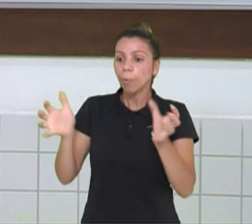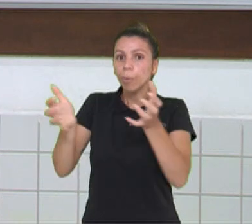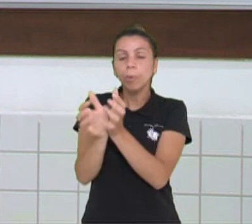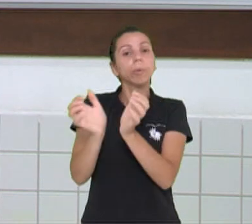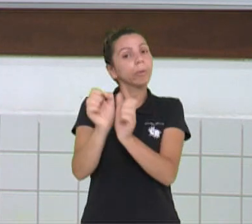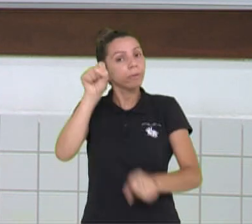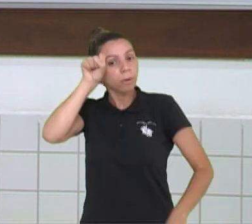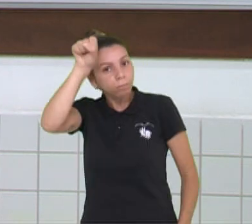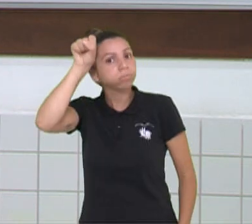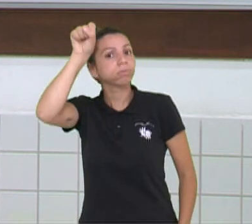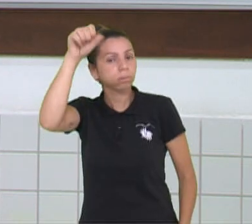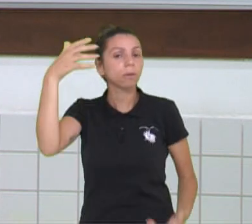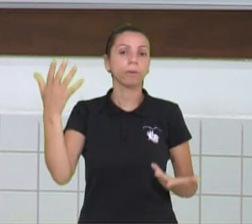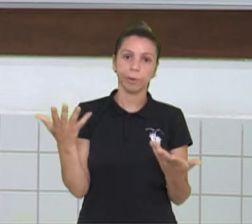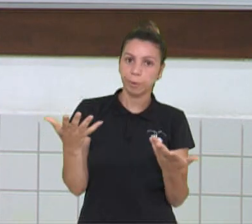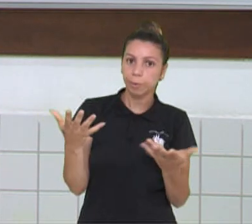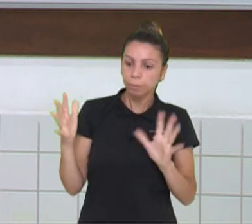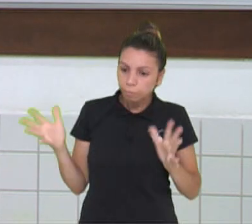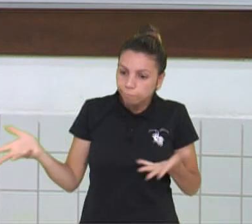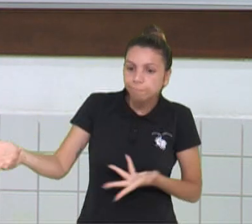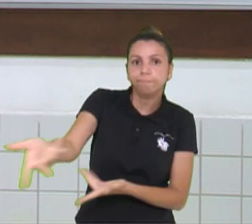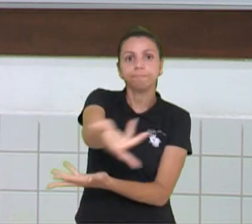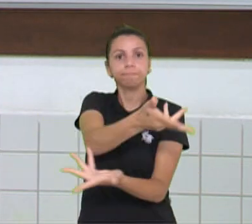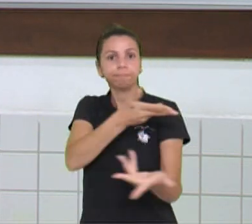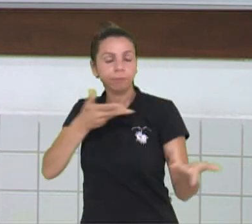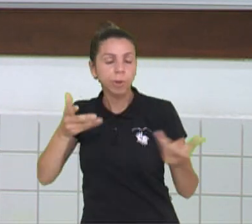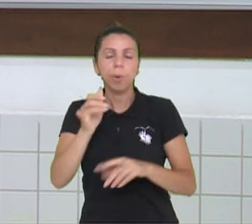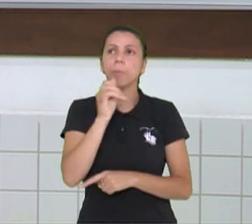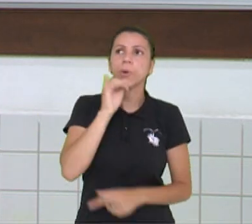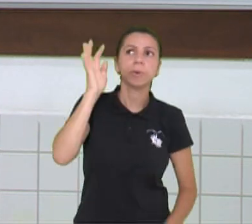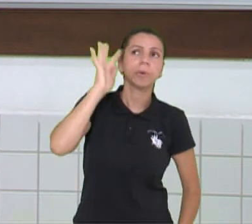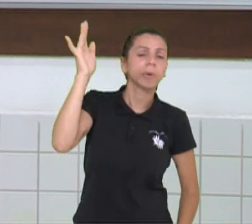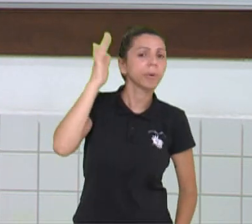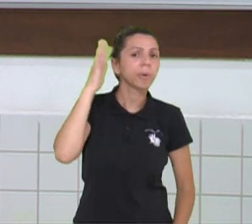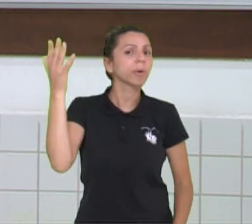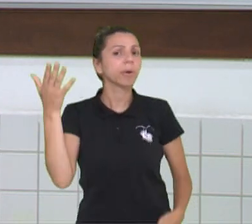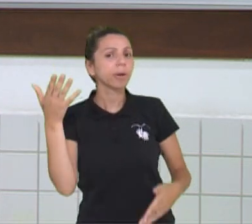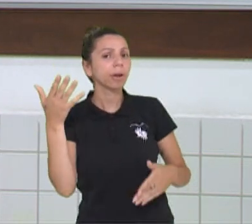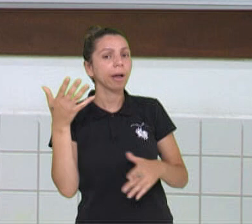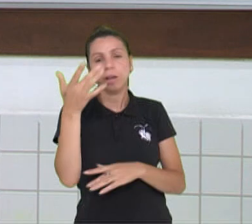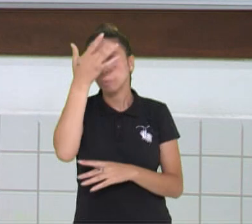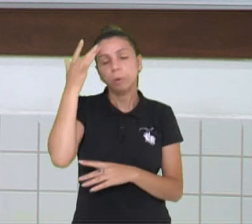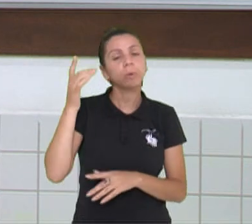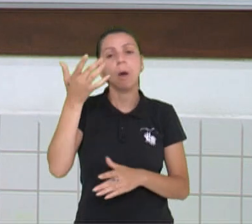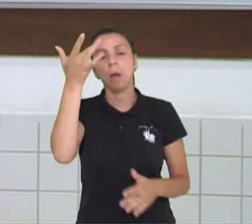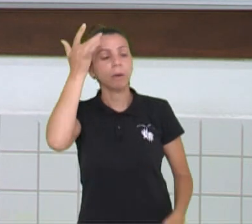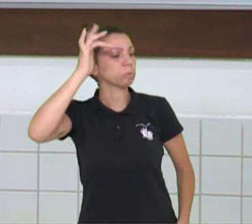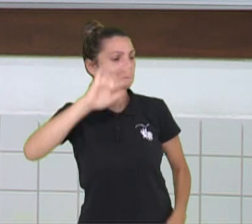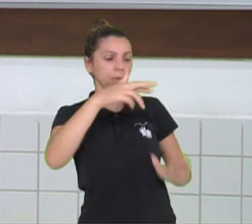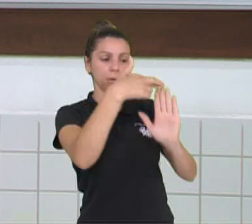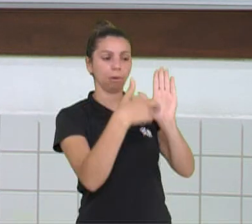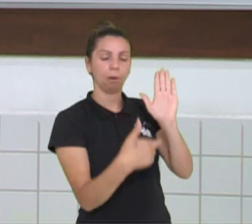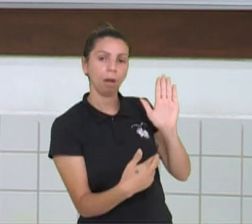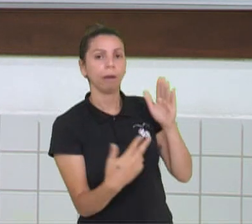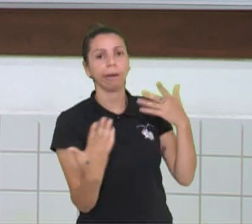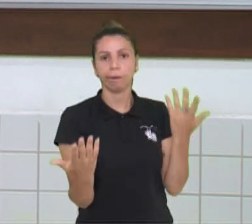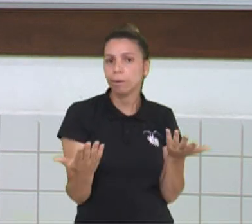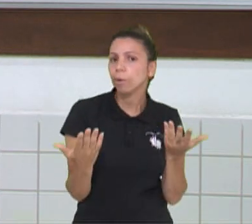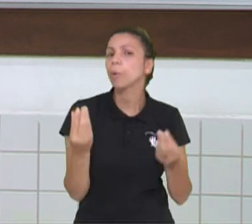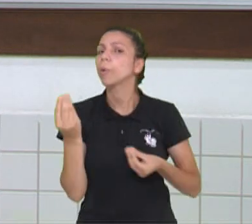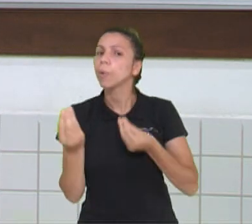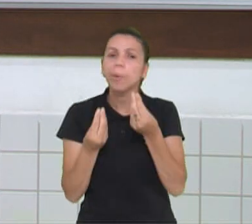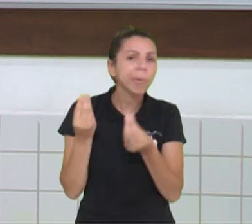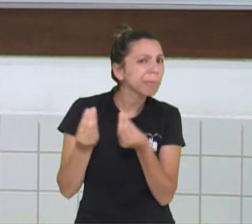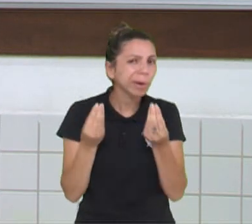mesmo processo. Você já imaginou se num jogo de futebol ninguém soubesse as regras? Ou se as regras não estivessem bem estabelecidas,